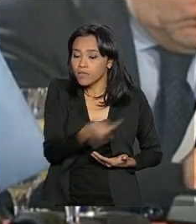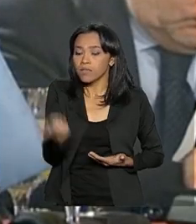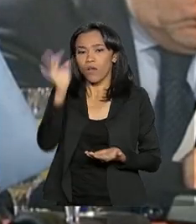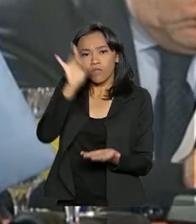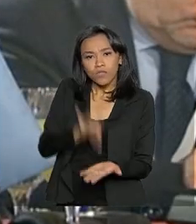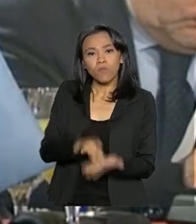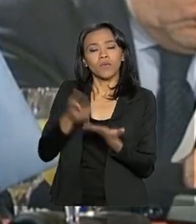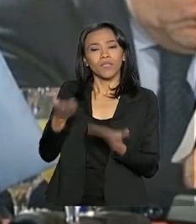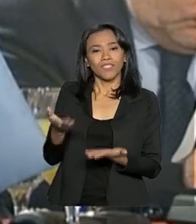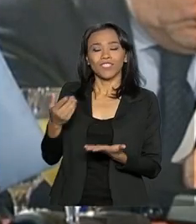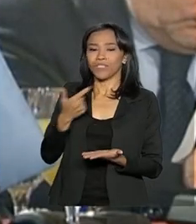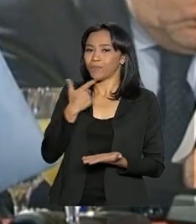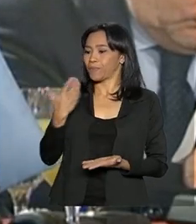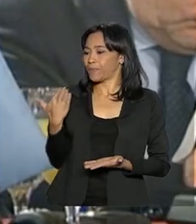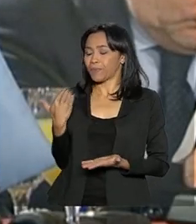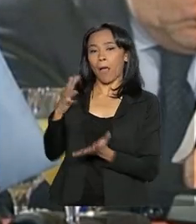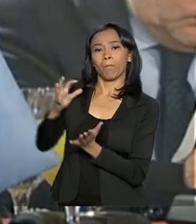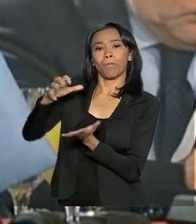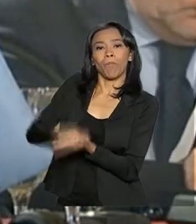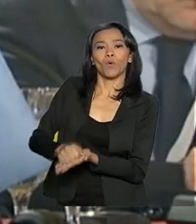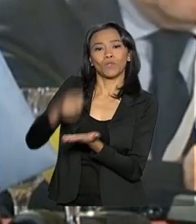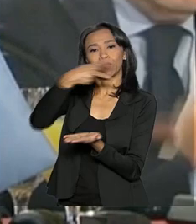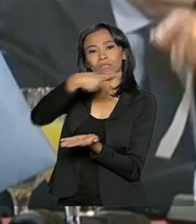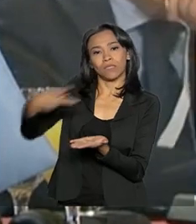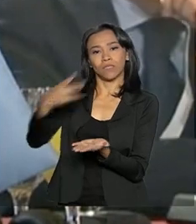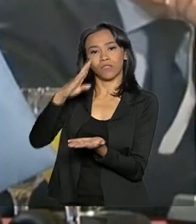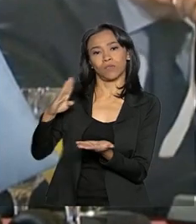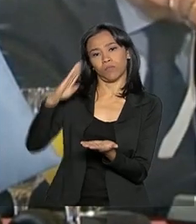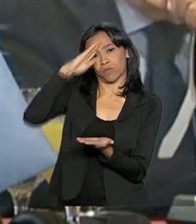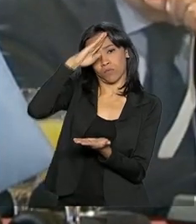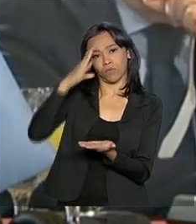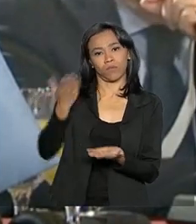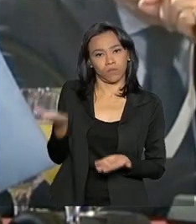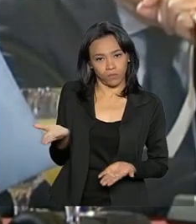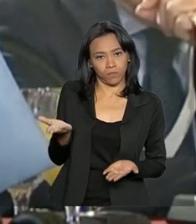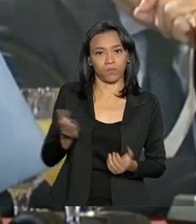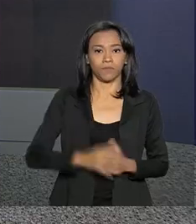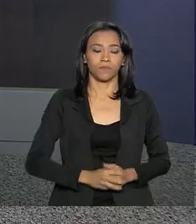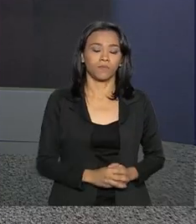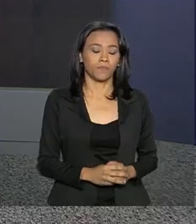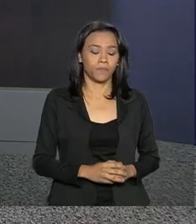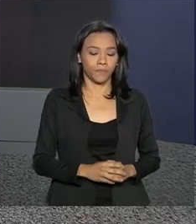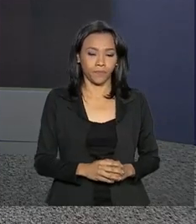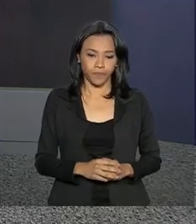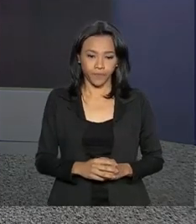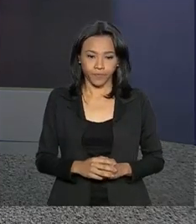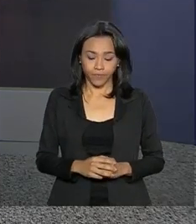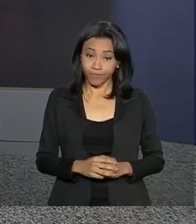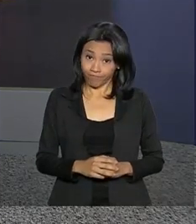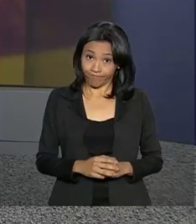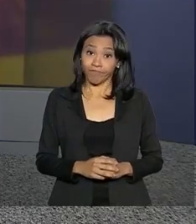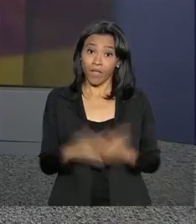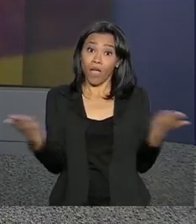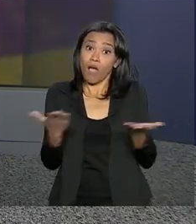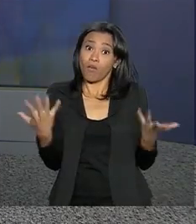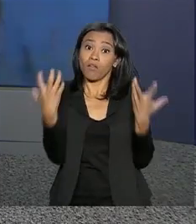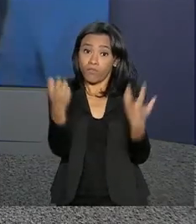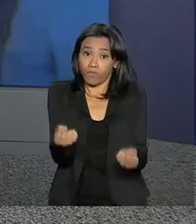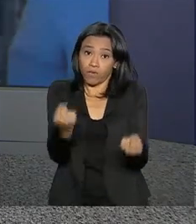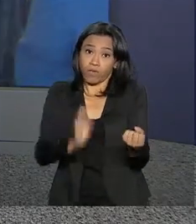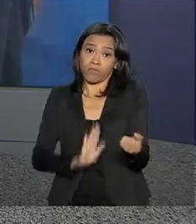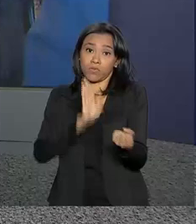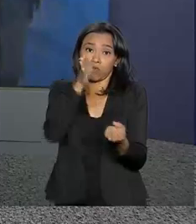oficial ao país depois da posse do presidente Jair Bolsonaro. E nós vamos agora ao vivo